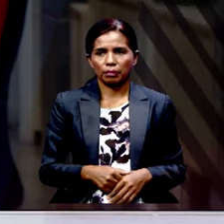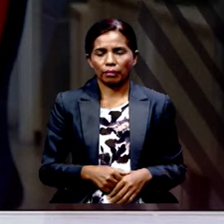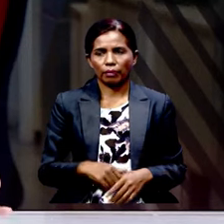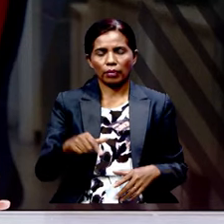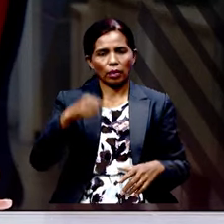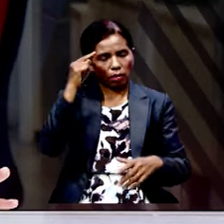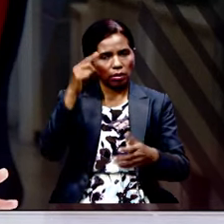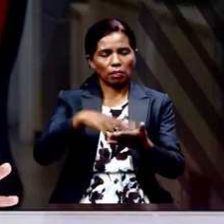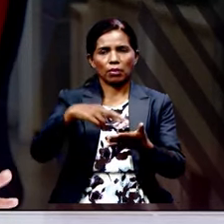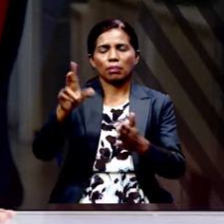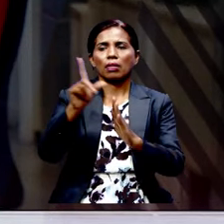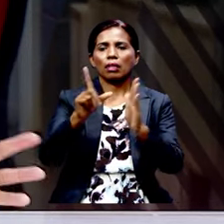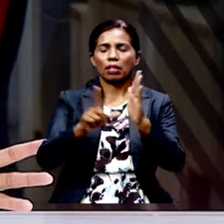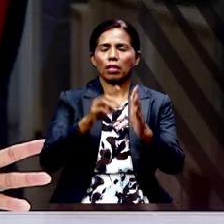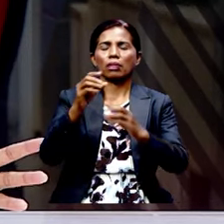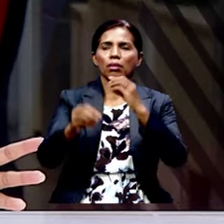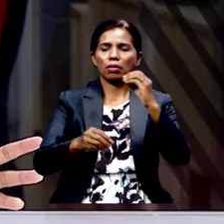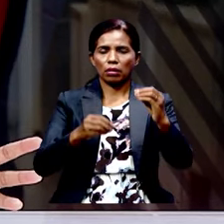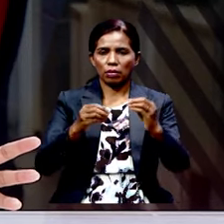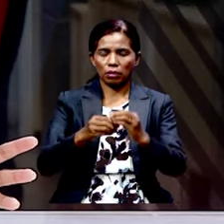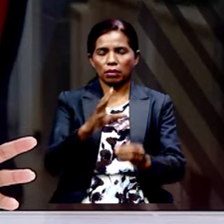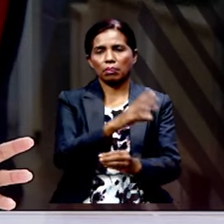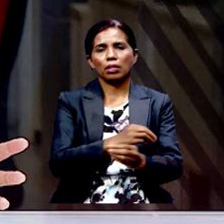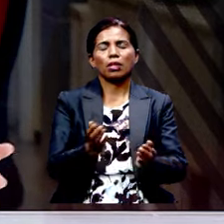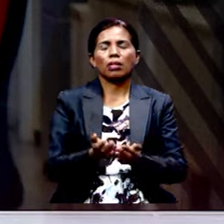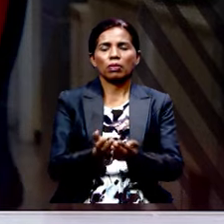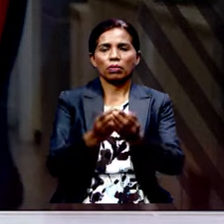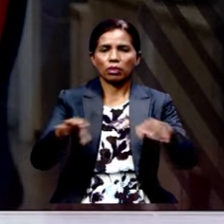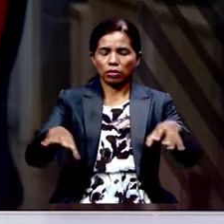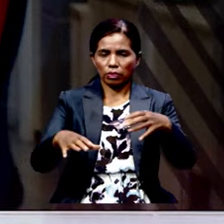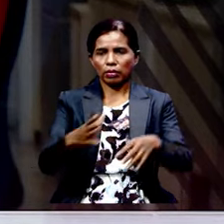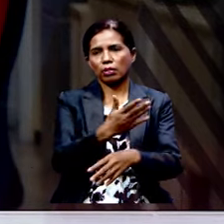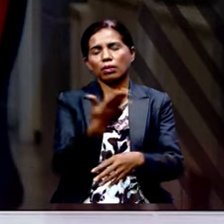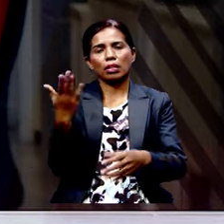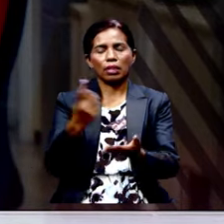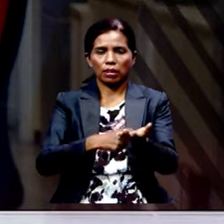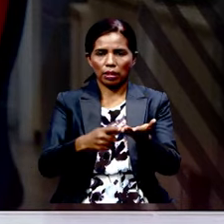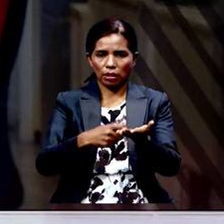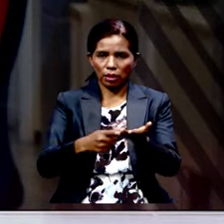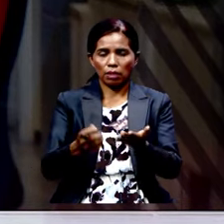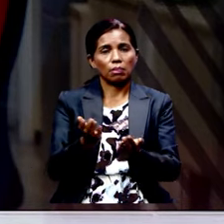Governo aprova decreto-lei que onerará existe embarcação RO no Serviço de Inspeção Técnico BARRO.